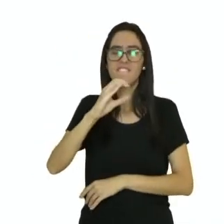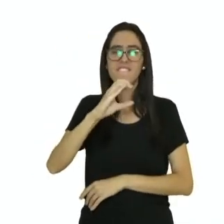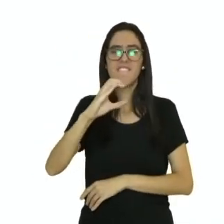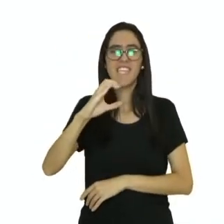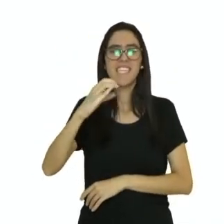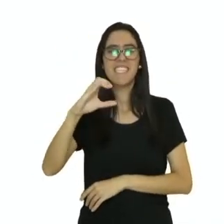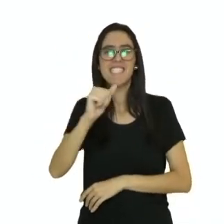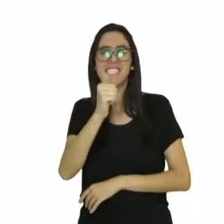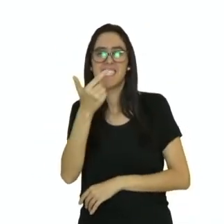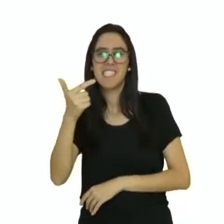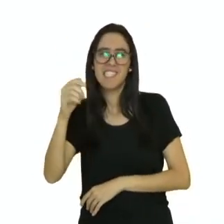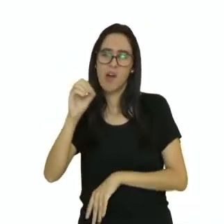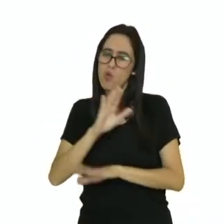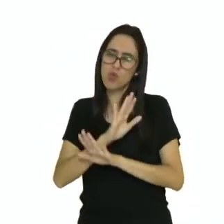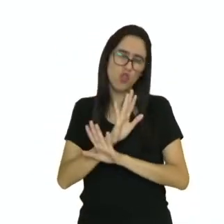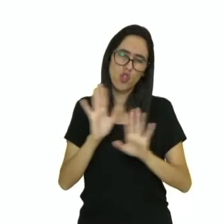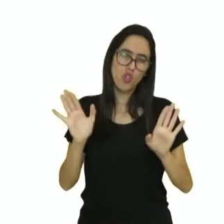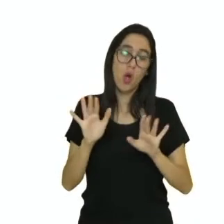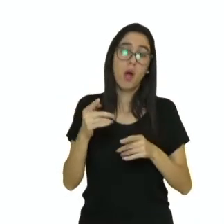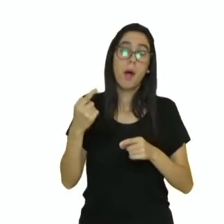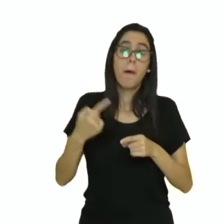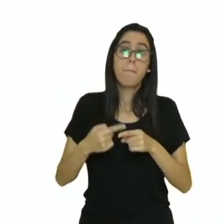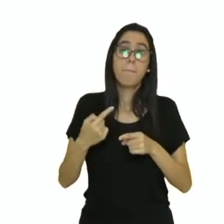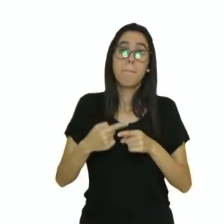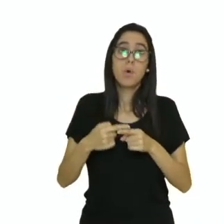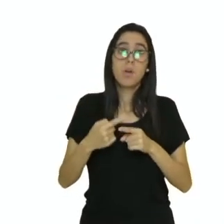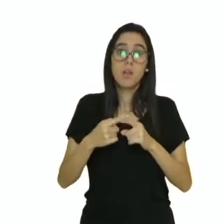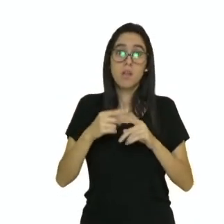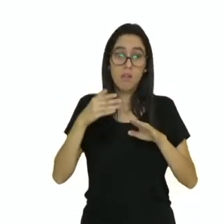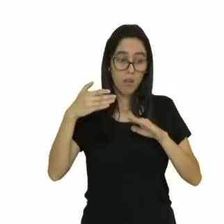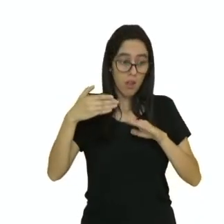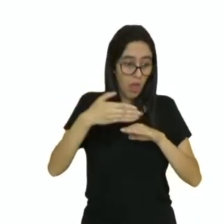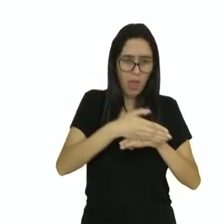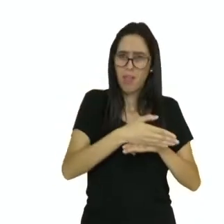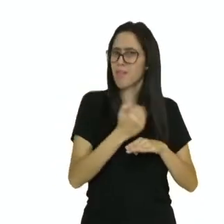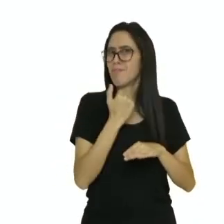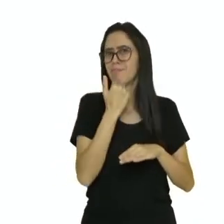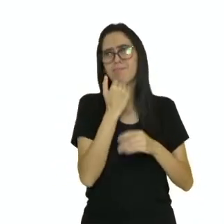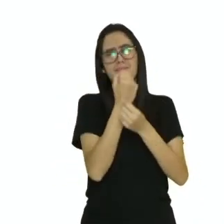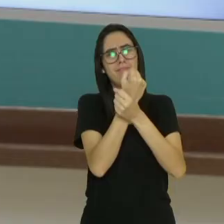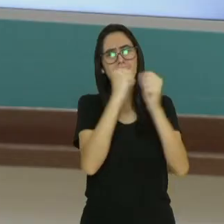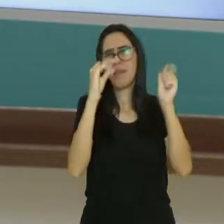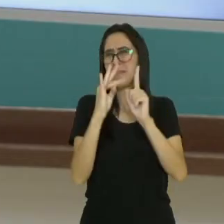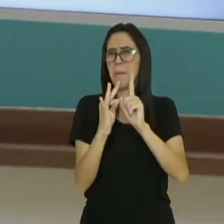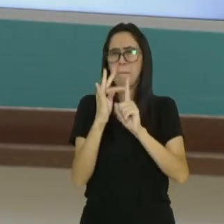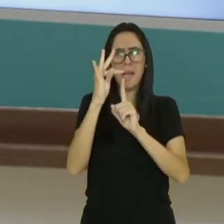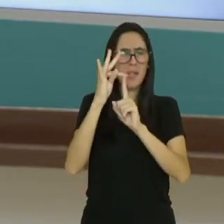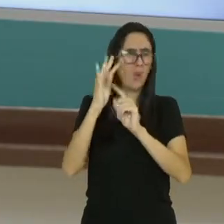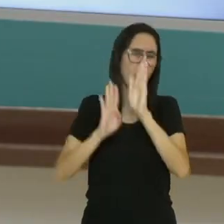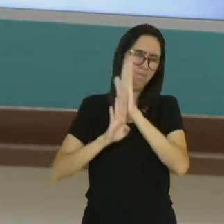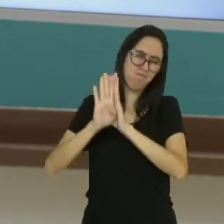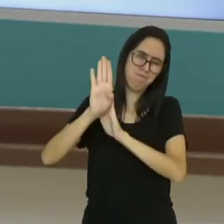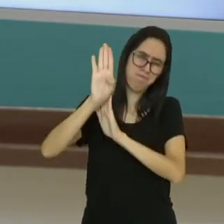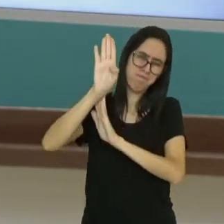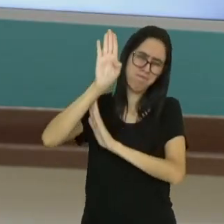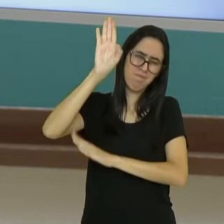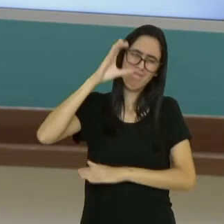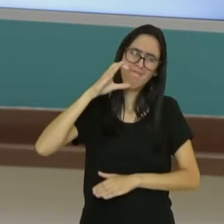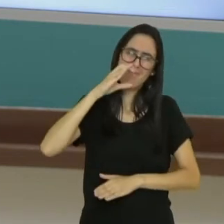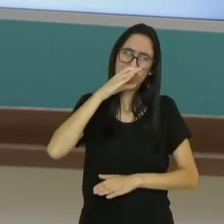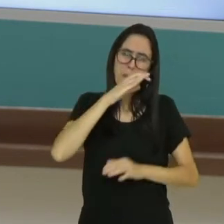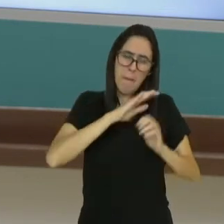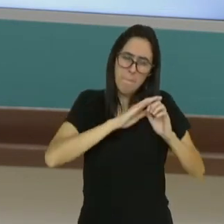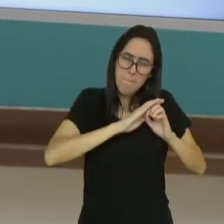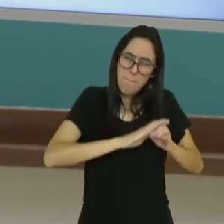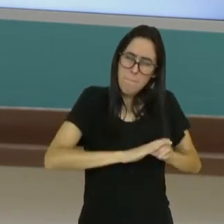científica. Por quê? Porque existe um material em altíssima temperatura e está pressionado ali,